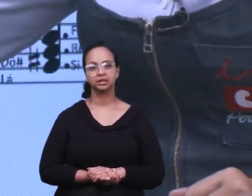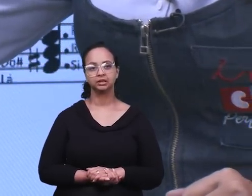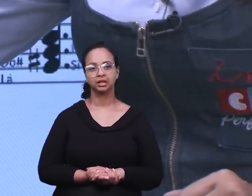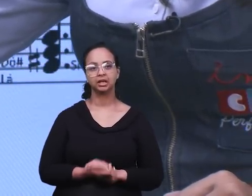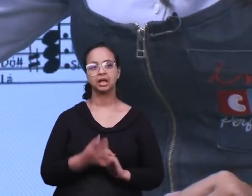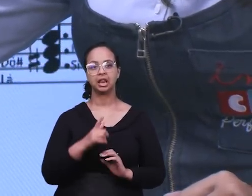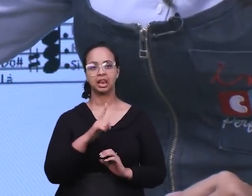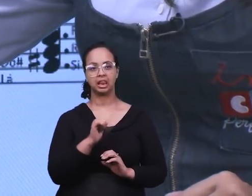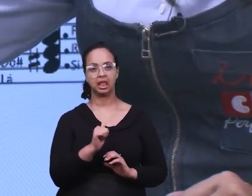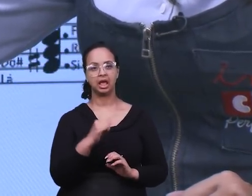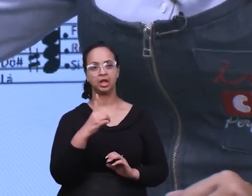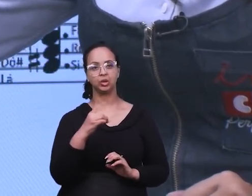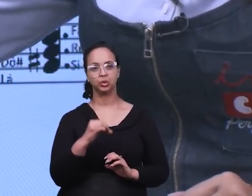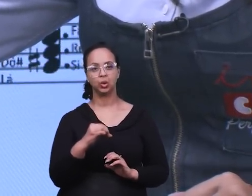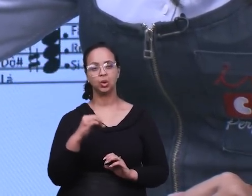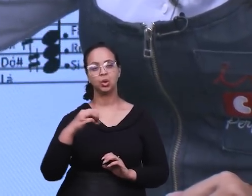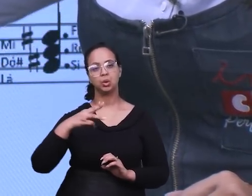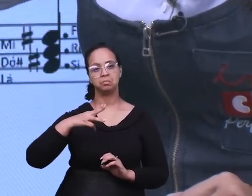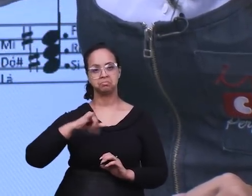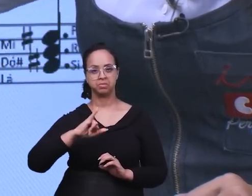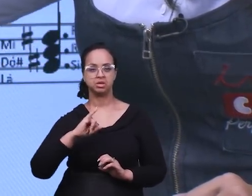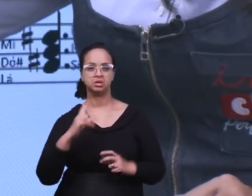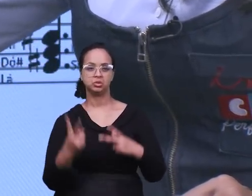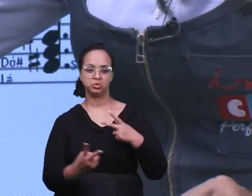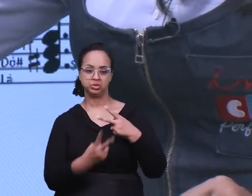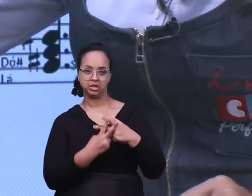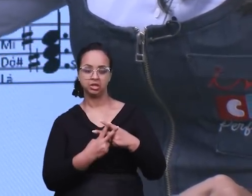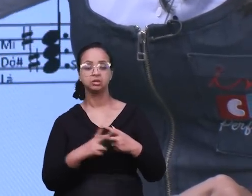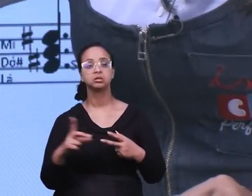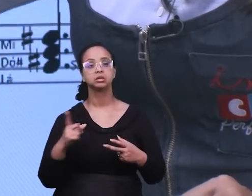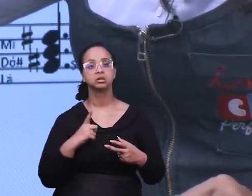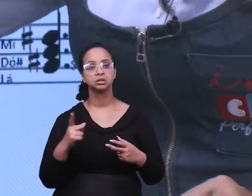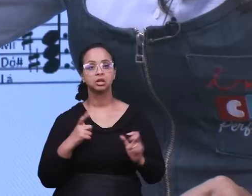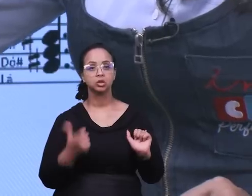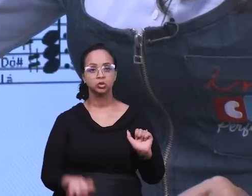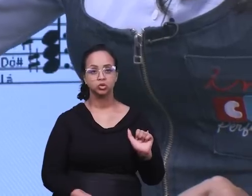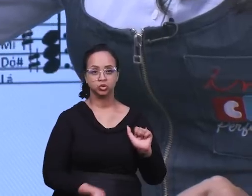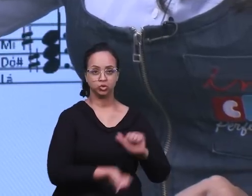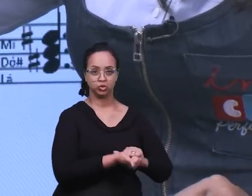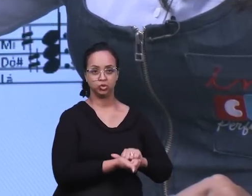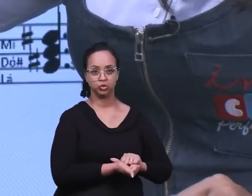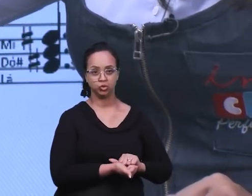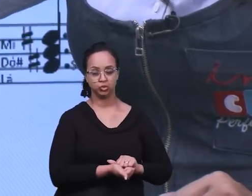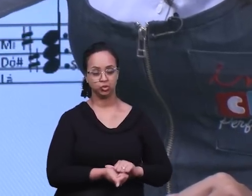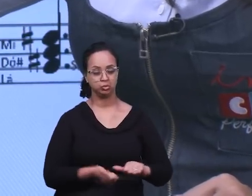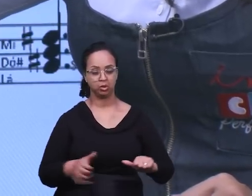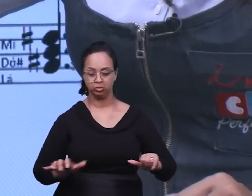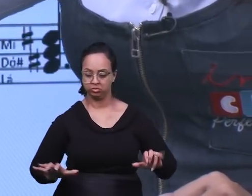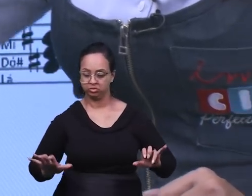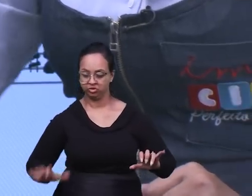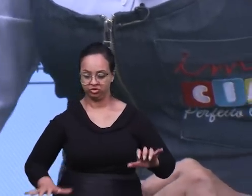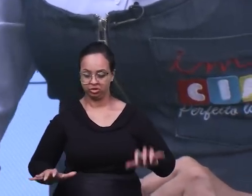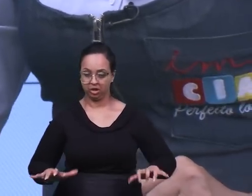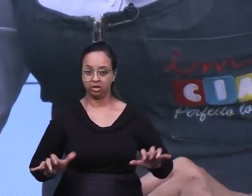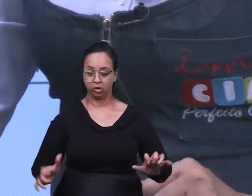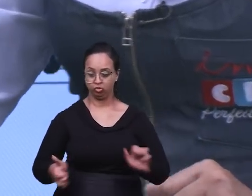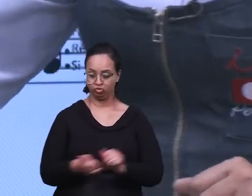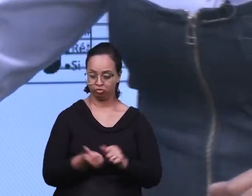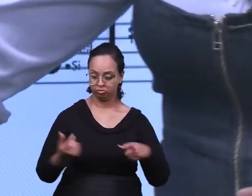acorde Lá, Dó sustenido, Mi, vai tocar juntinho com a nota Dó sustenido da mão